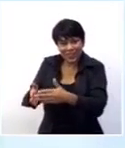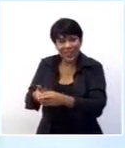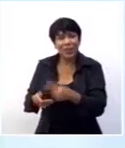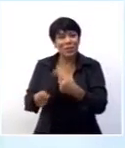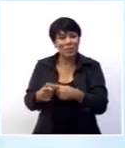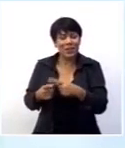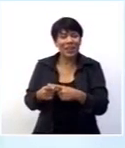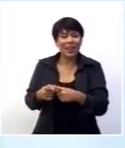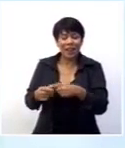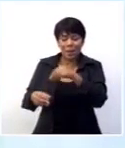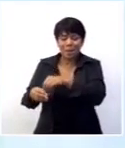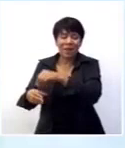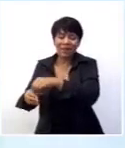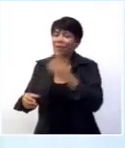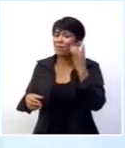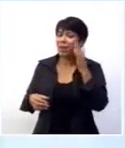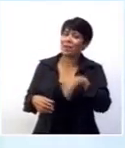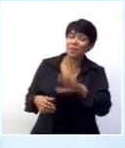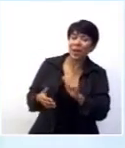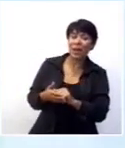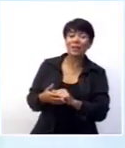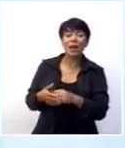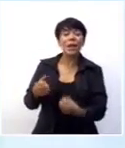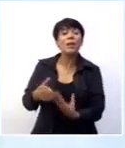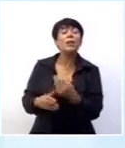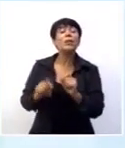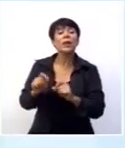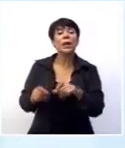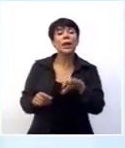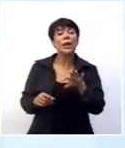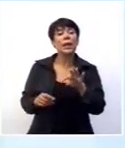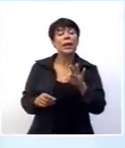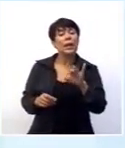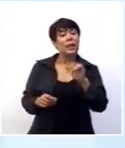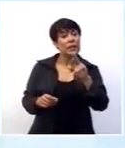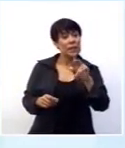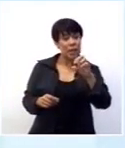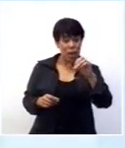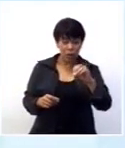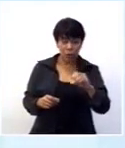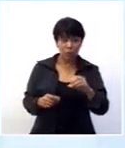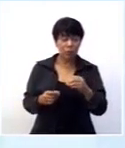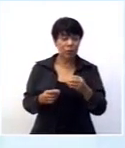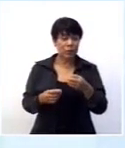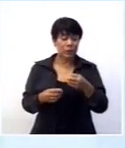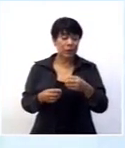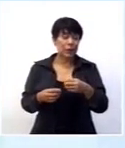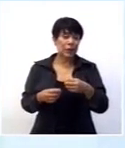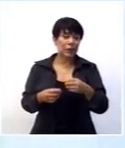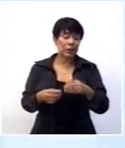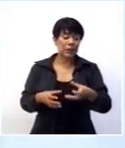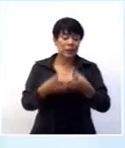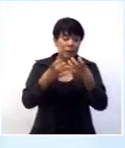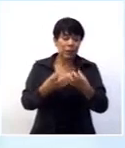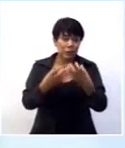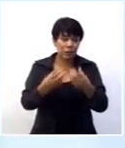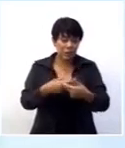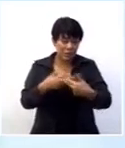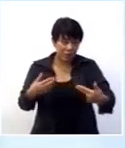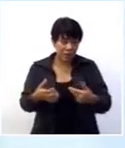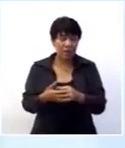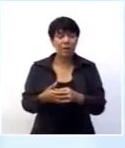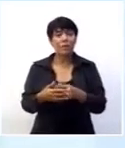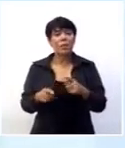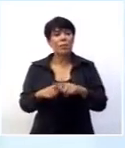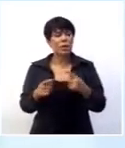hidráulicas, próximos ao rio. O que eles vão produzir? Trigo, cevada, legumes, uvas, tá? Mais uma variedade. Eu